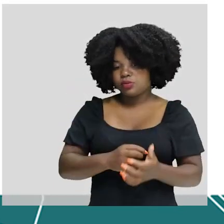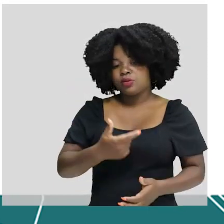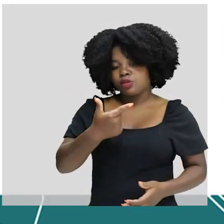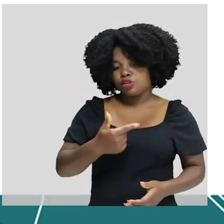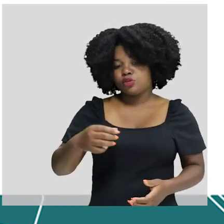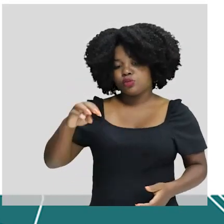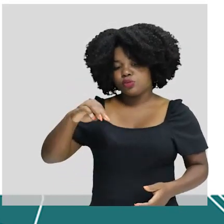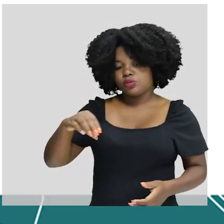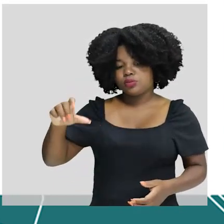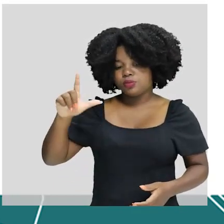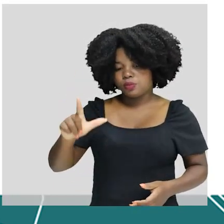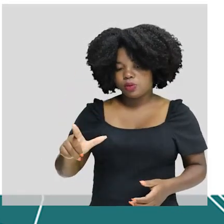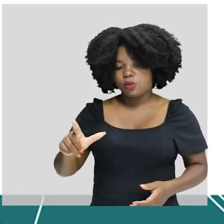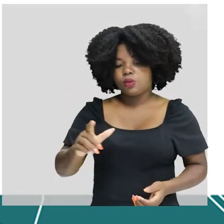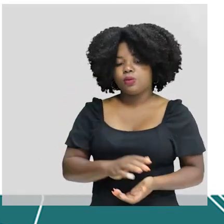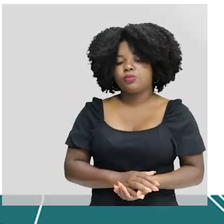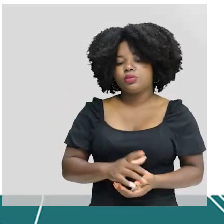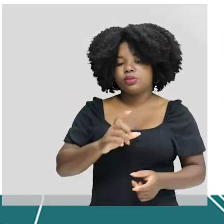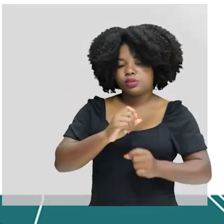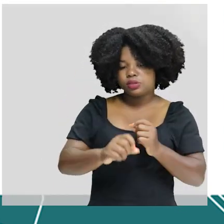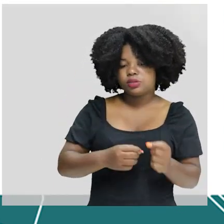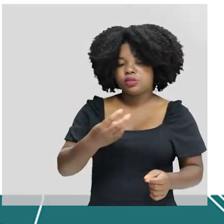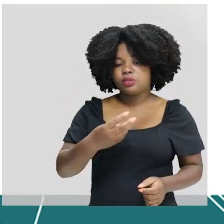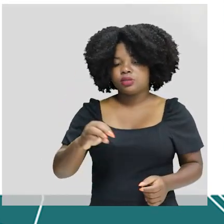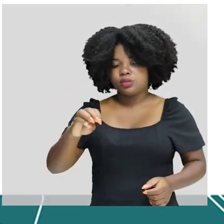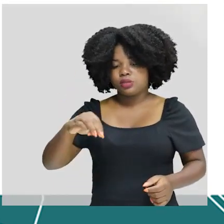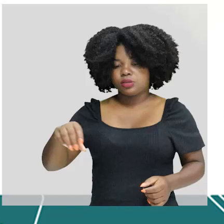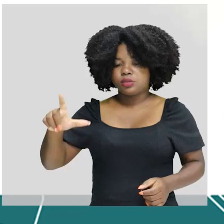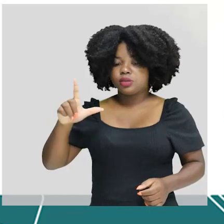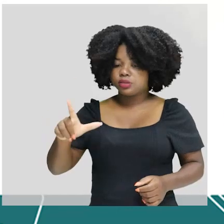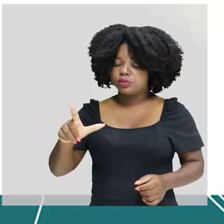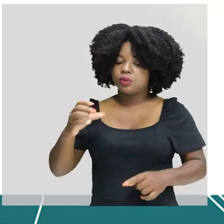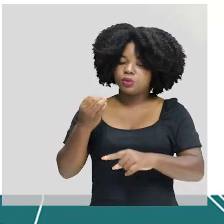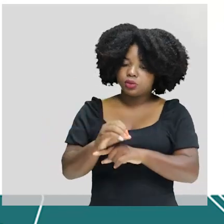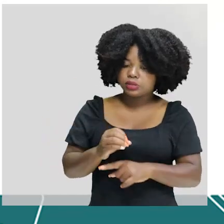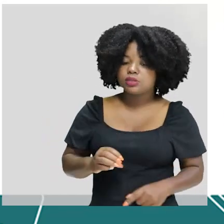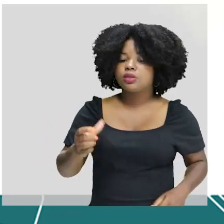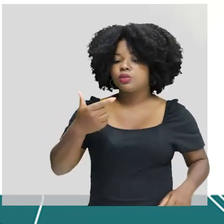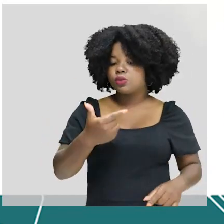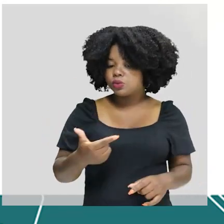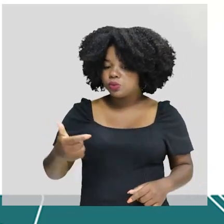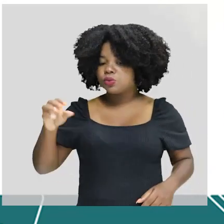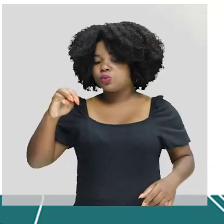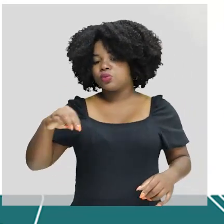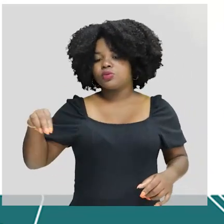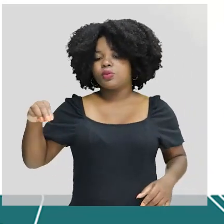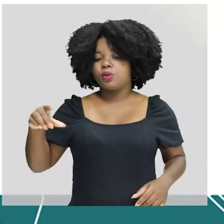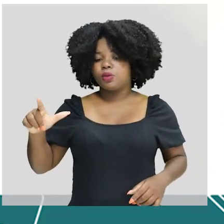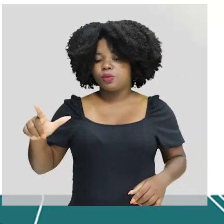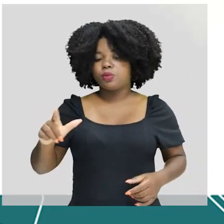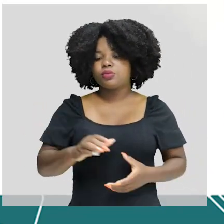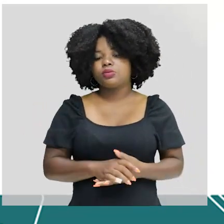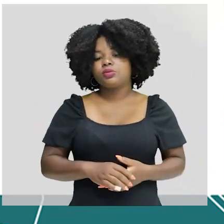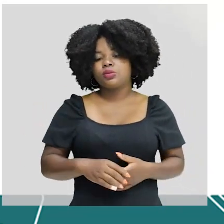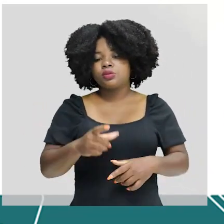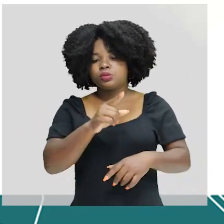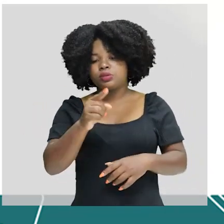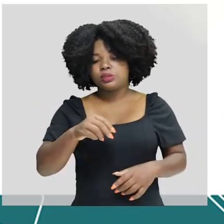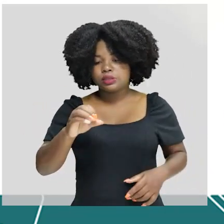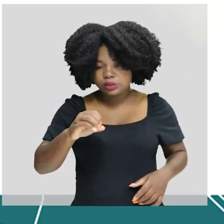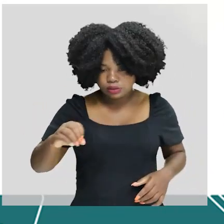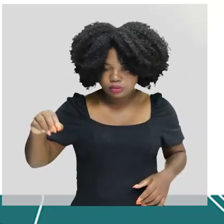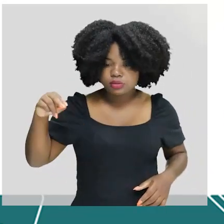mols do sulfeto reage com 3 mols do oxigênio, que vai estar produzindo 2 mols do óxido de